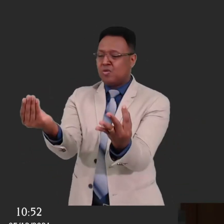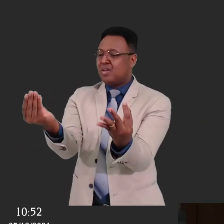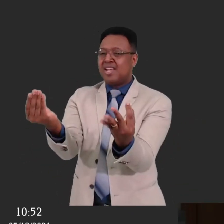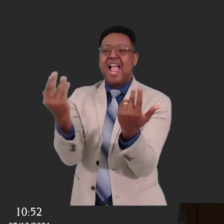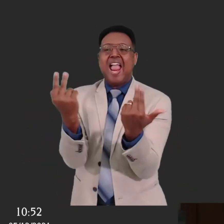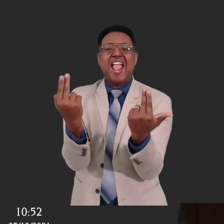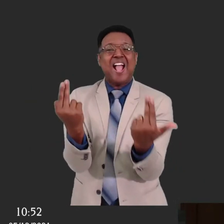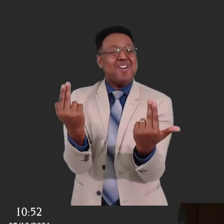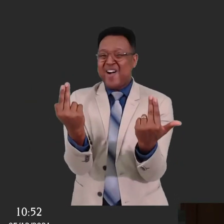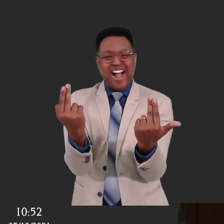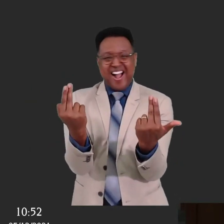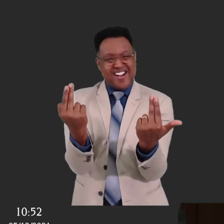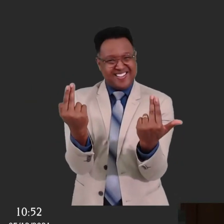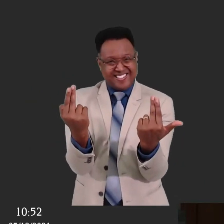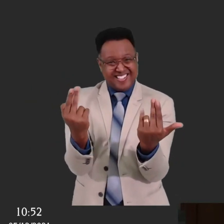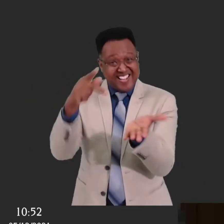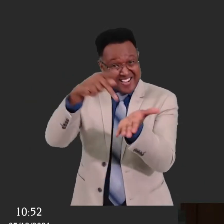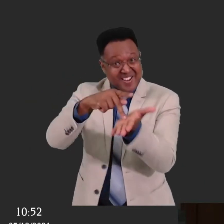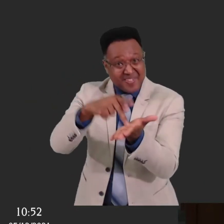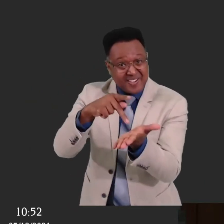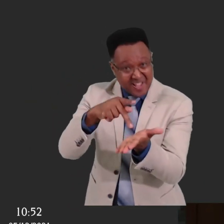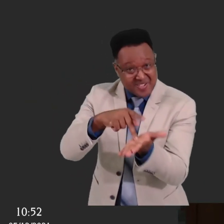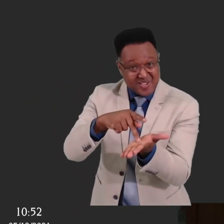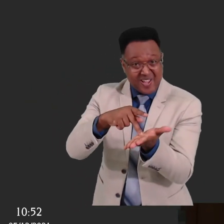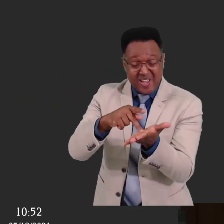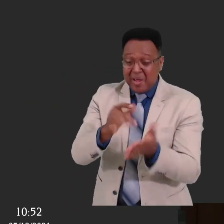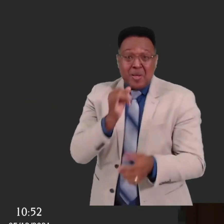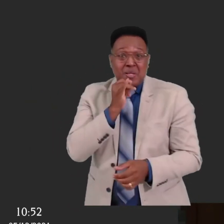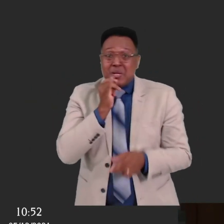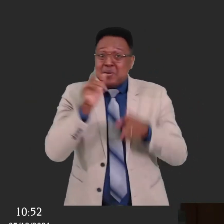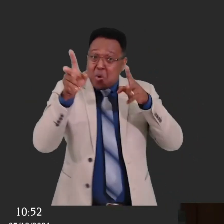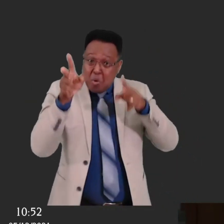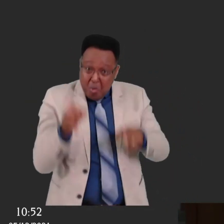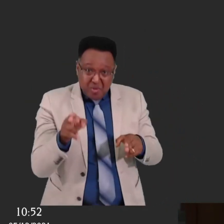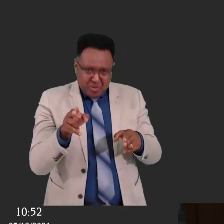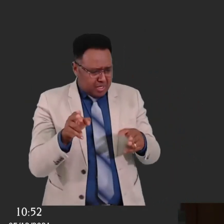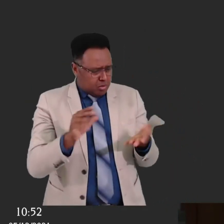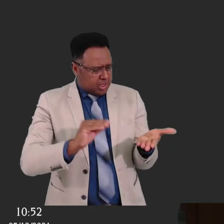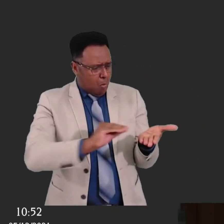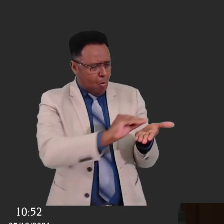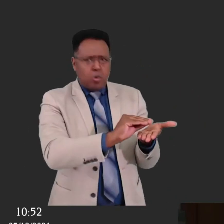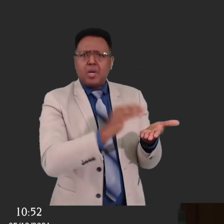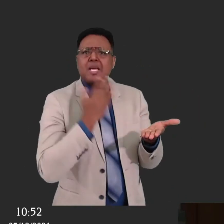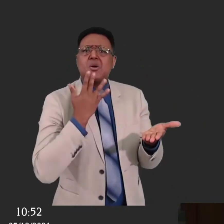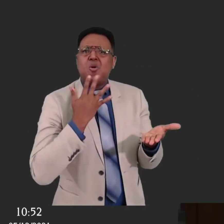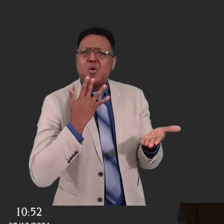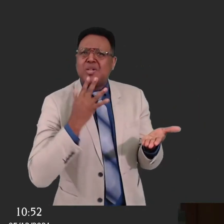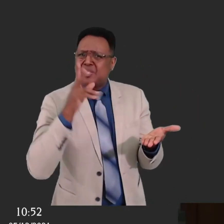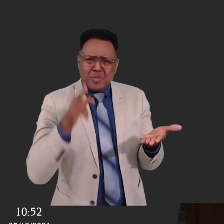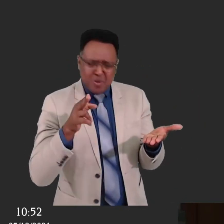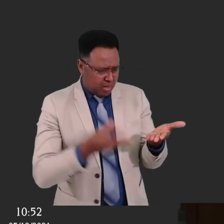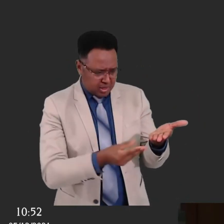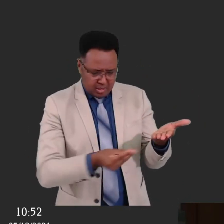da fotocópia, vira do outro lado, ela sai com a imagem tal qual, da mesma cor, igualzinha, até